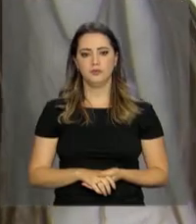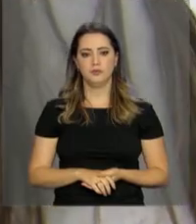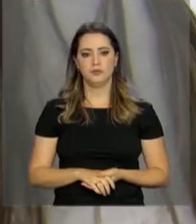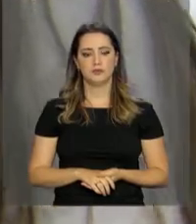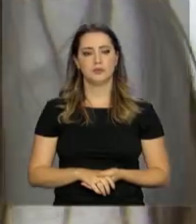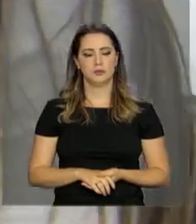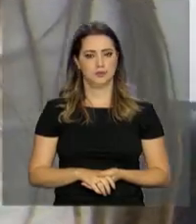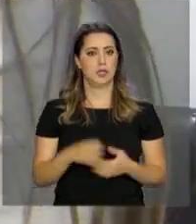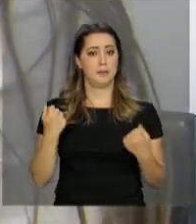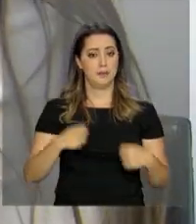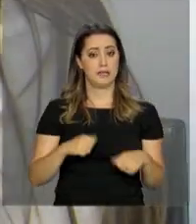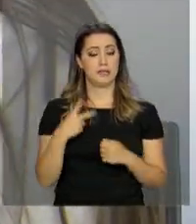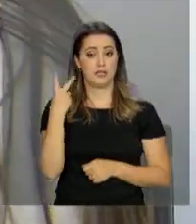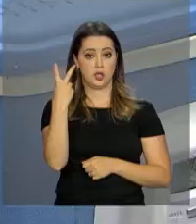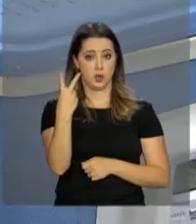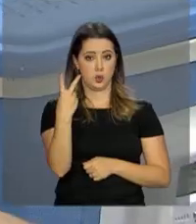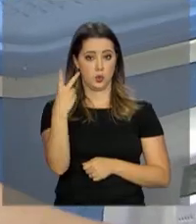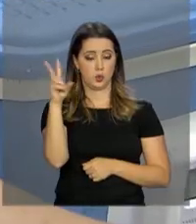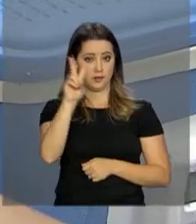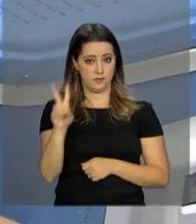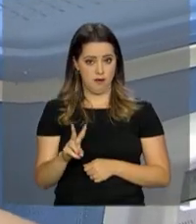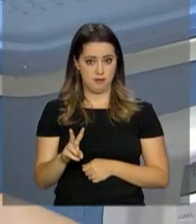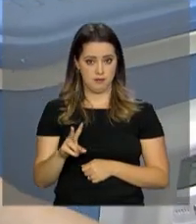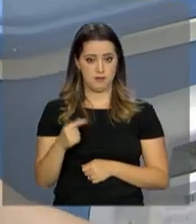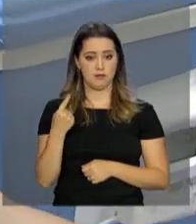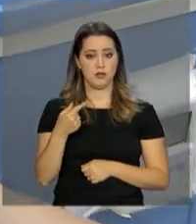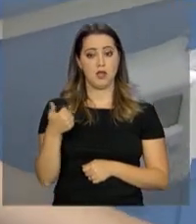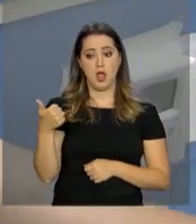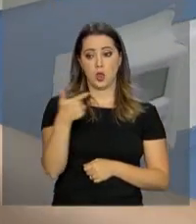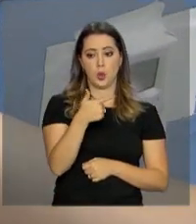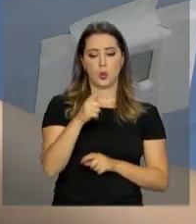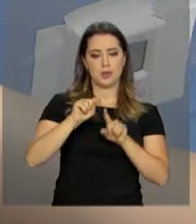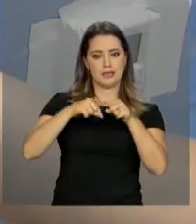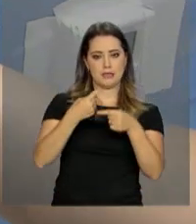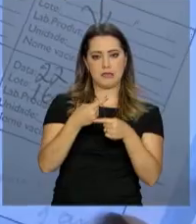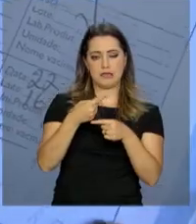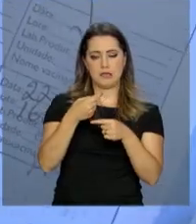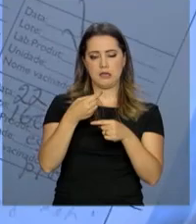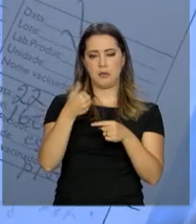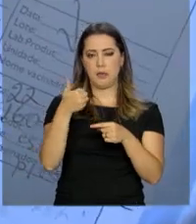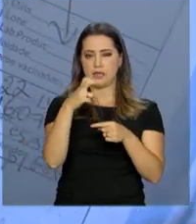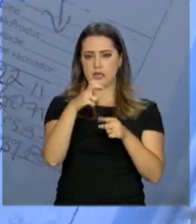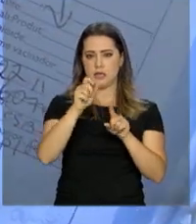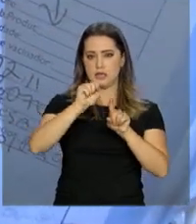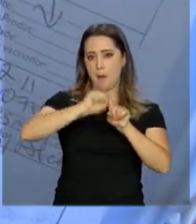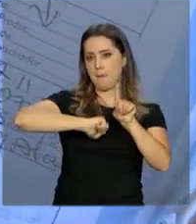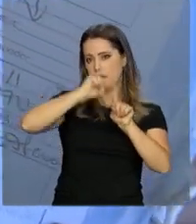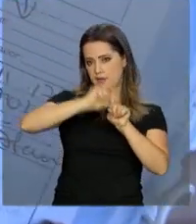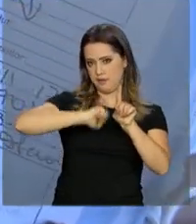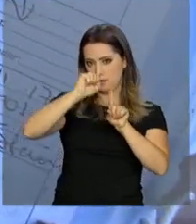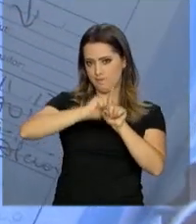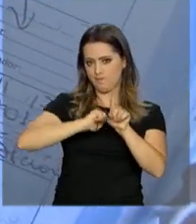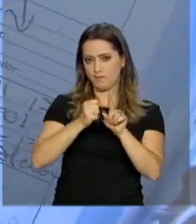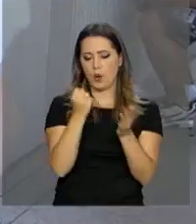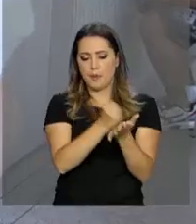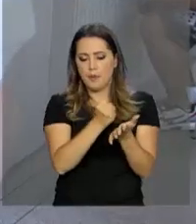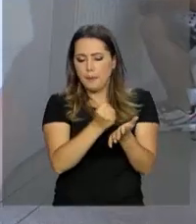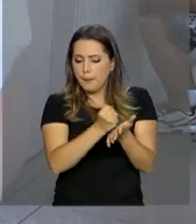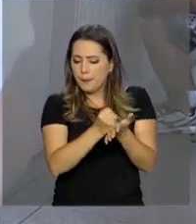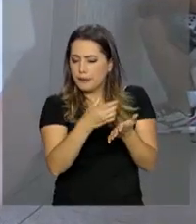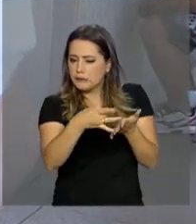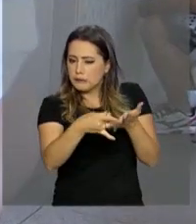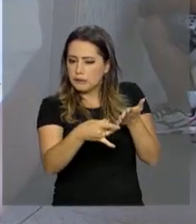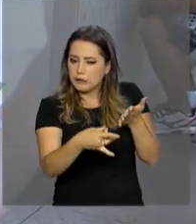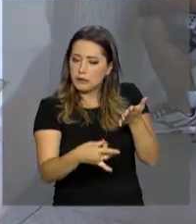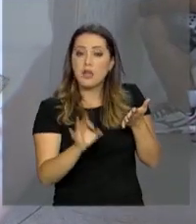precisa tomar duas doses aos 12 e 15 meses com a carteira de vacina em dia a mãe